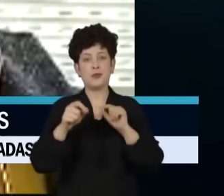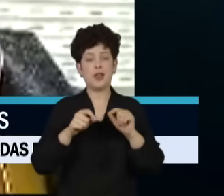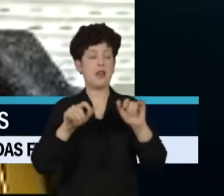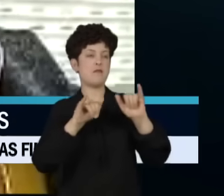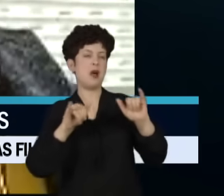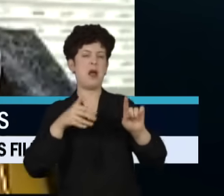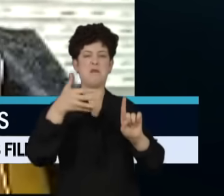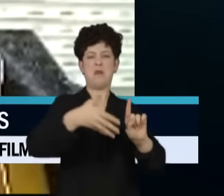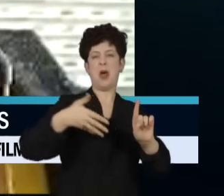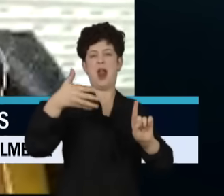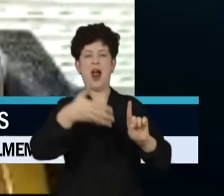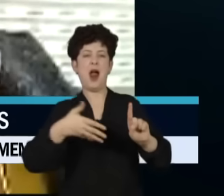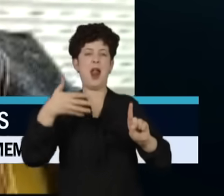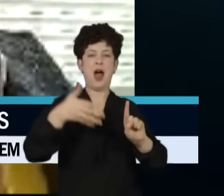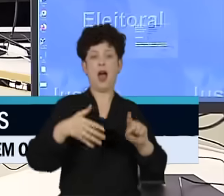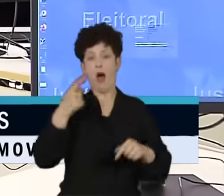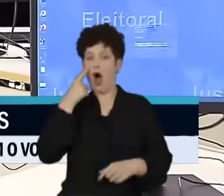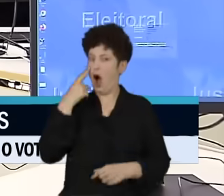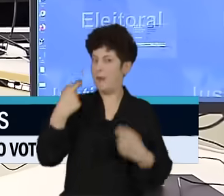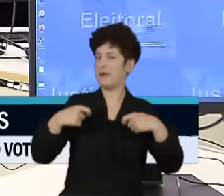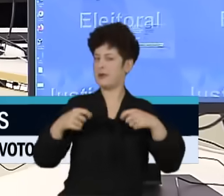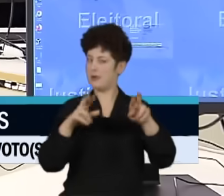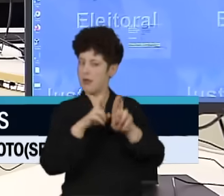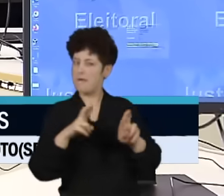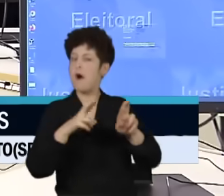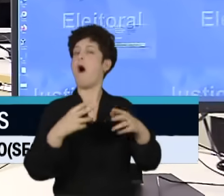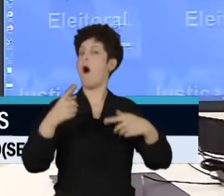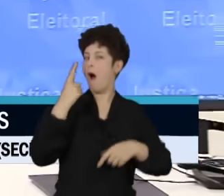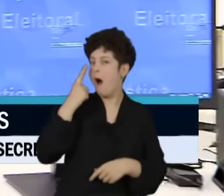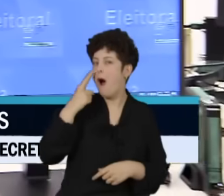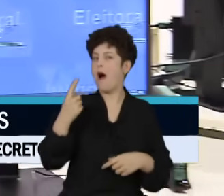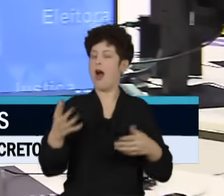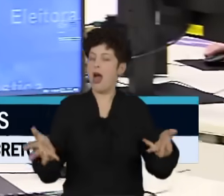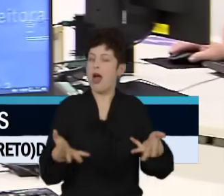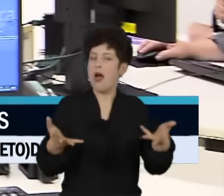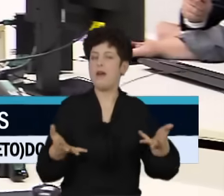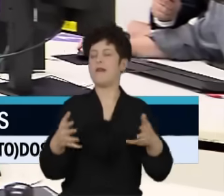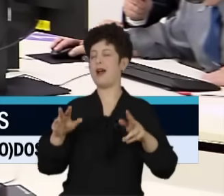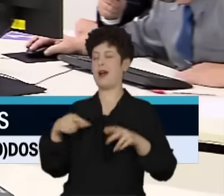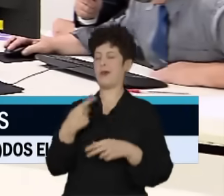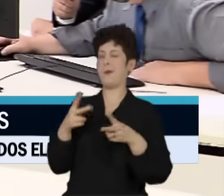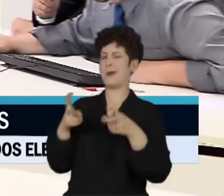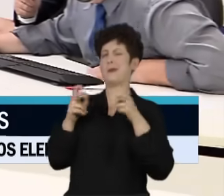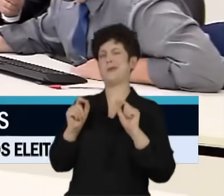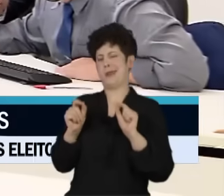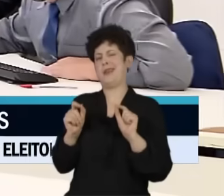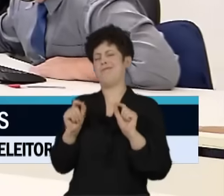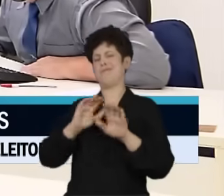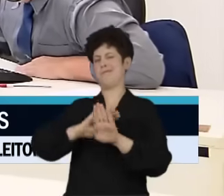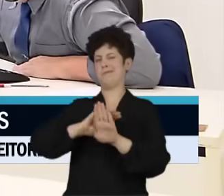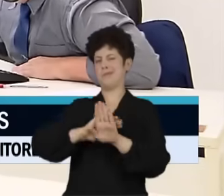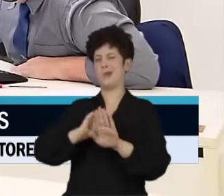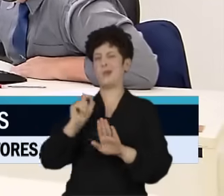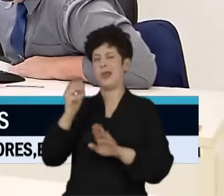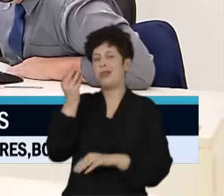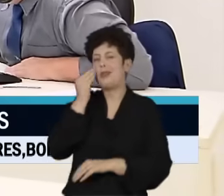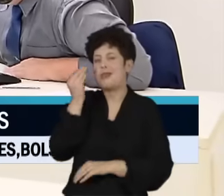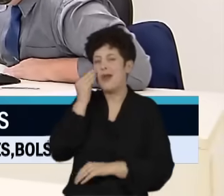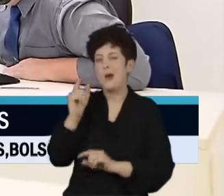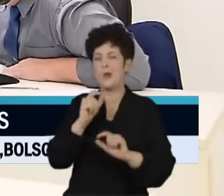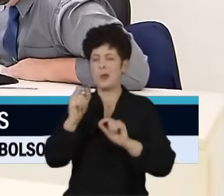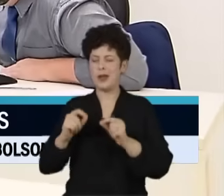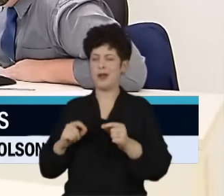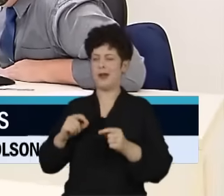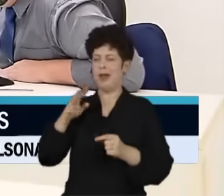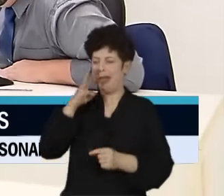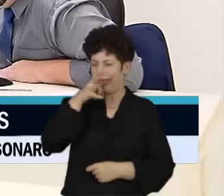narrativa de que, ó, precisamos inspecionar. Então, realmente, a gente percebe que é mesmo eh uma tentativa atrás